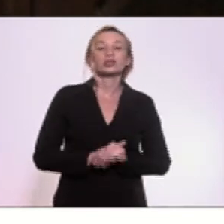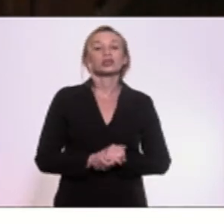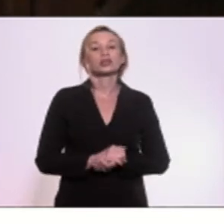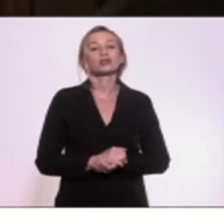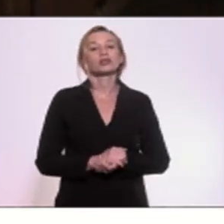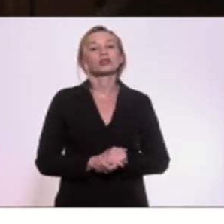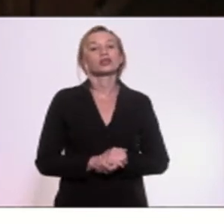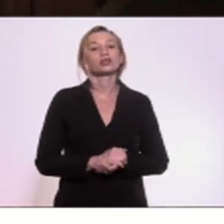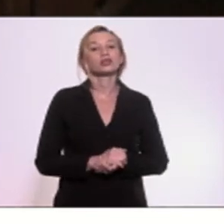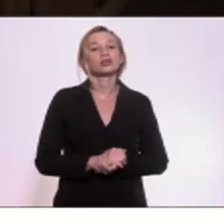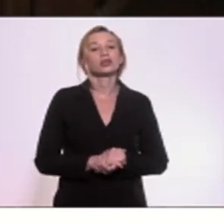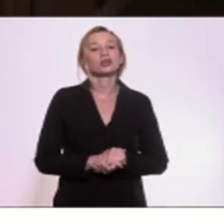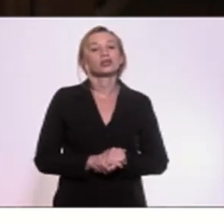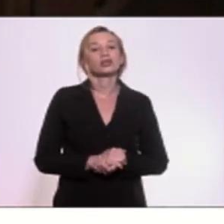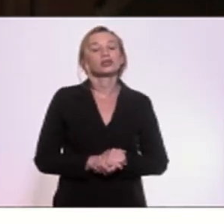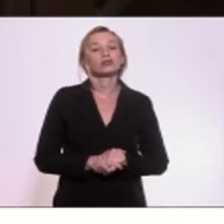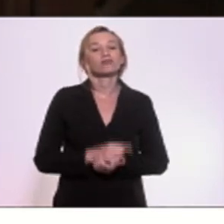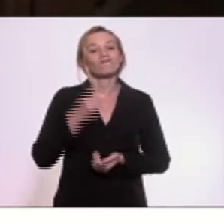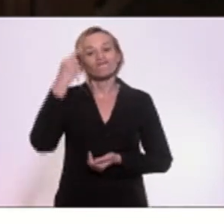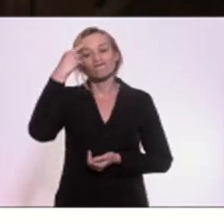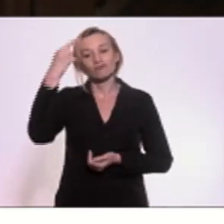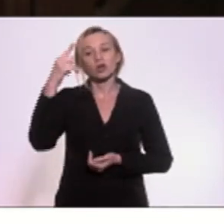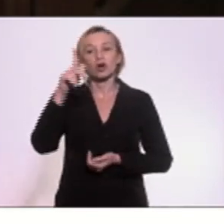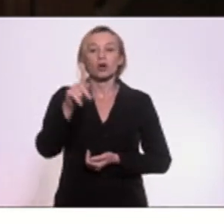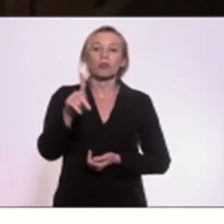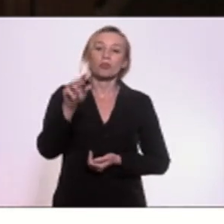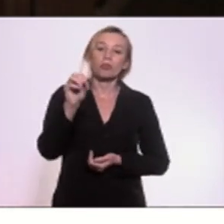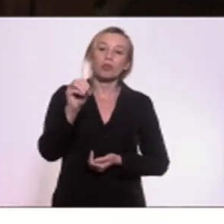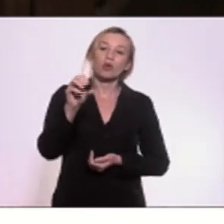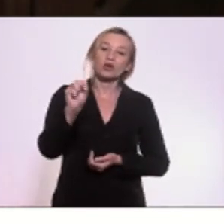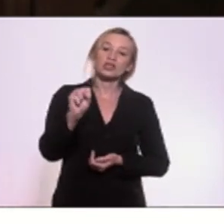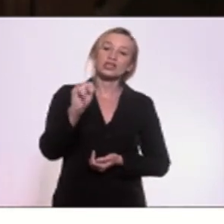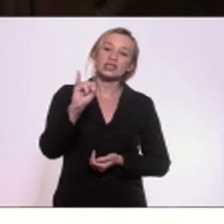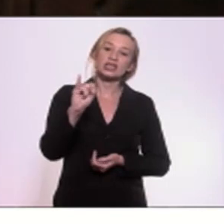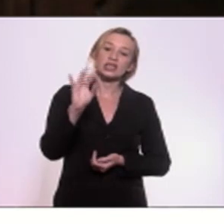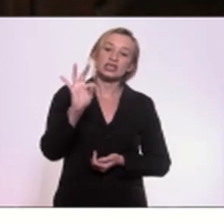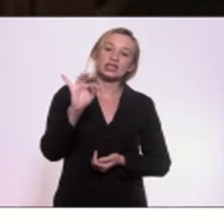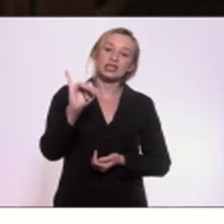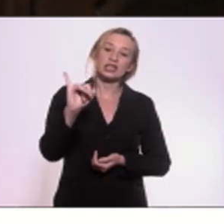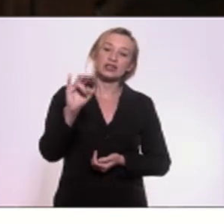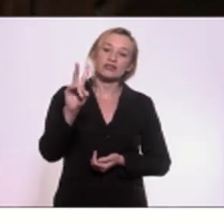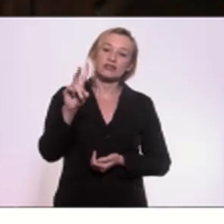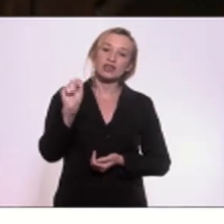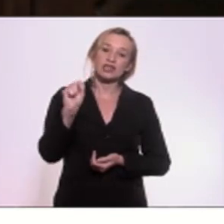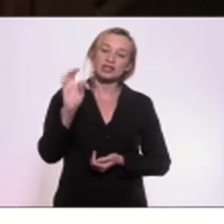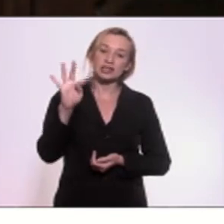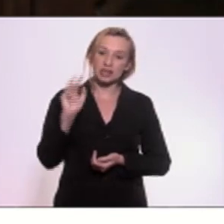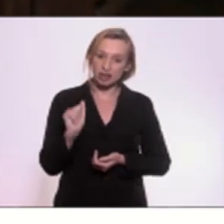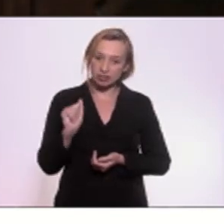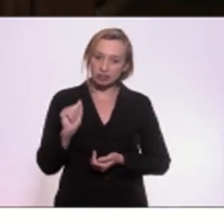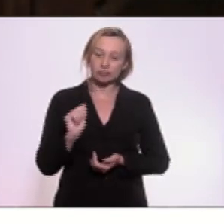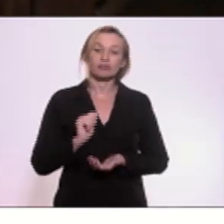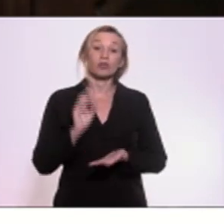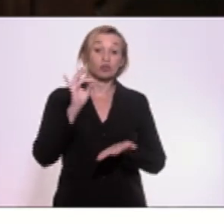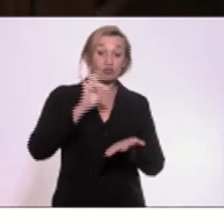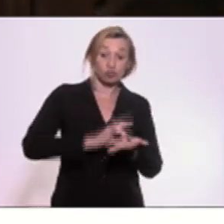um ideário positivista. E no ideário positivista, originário de Auguste